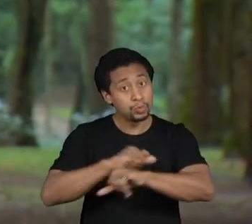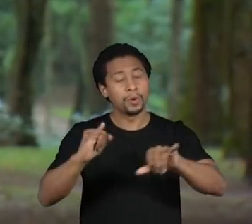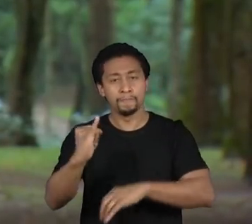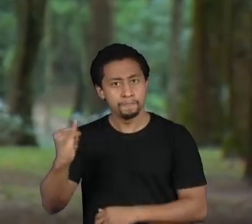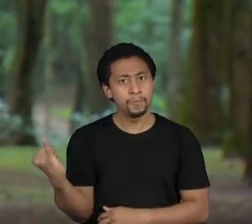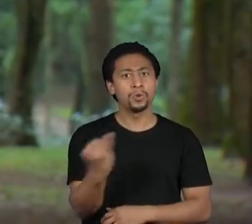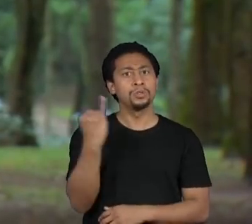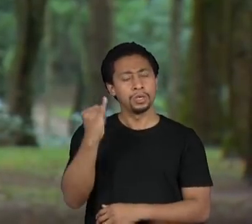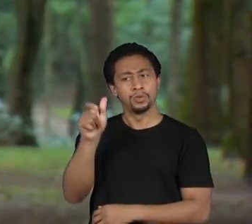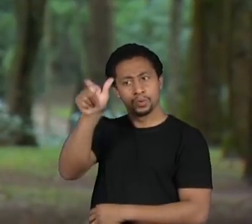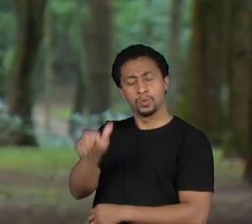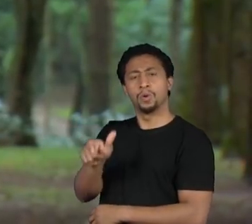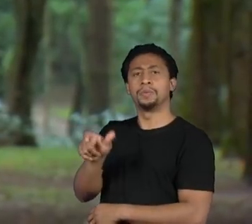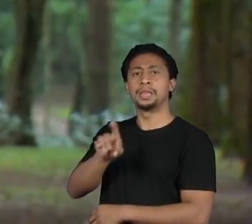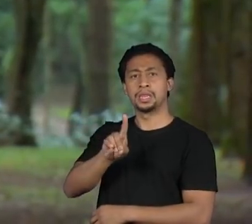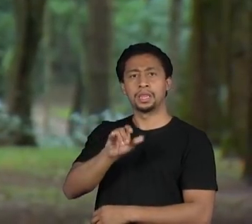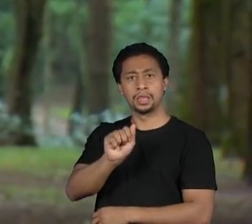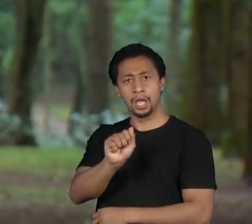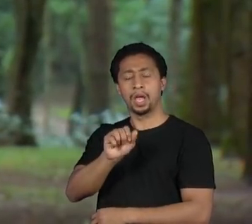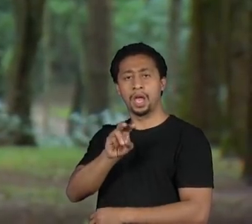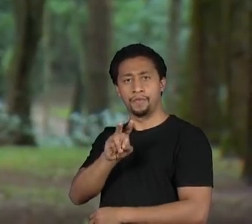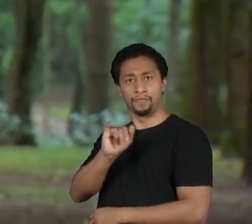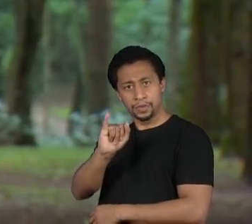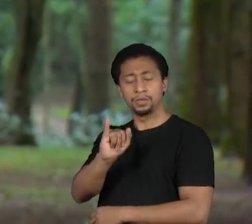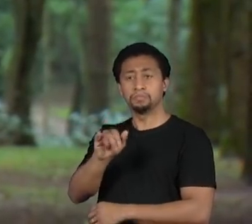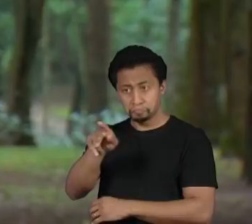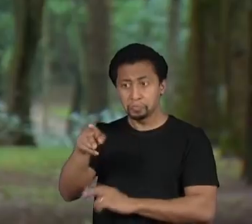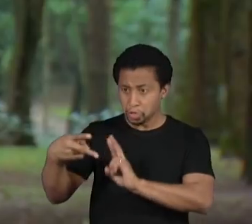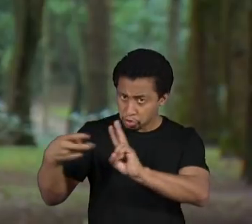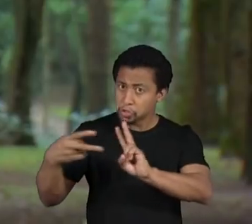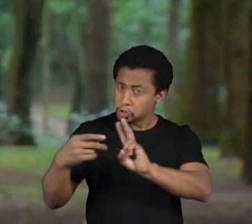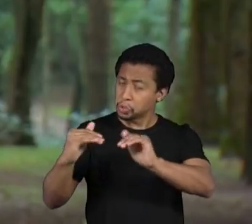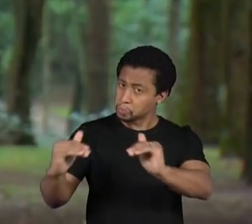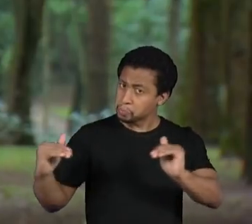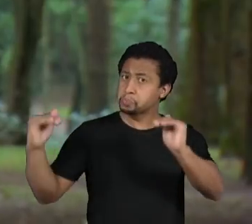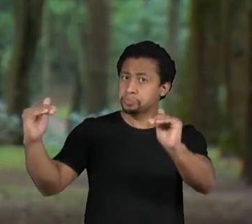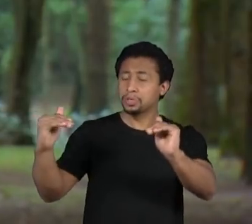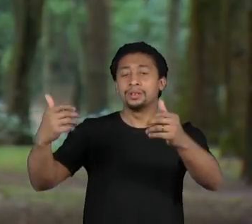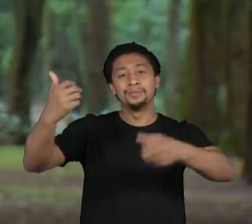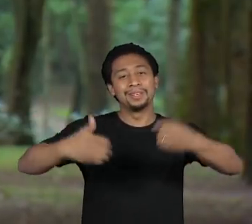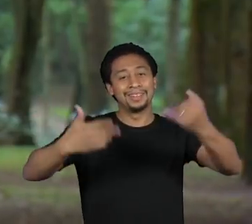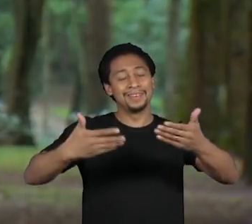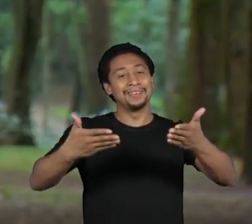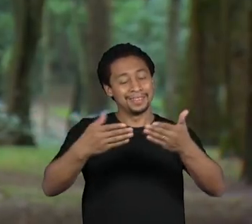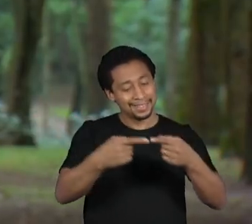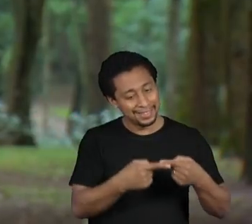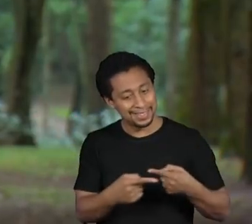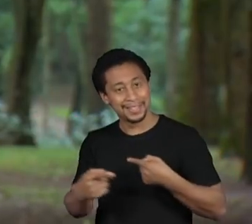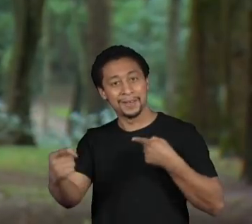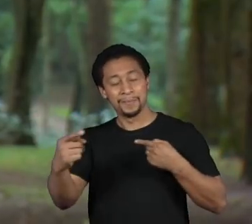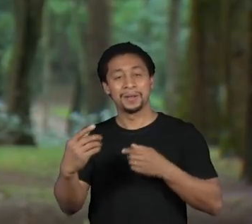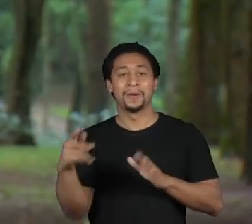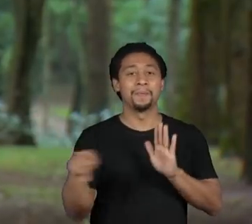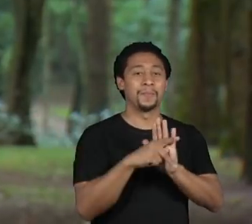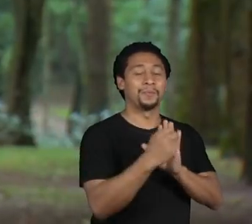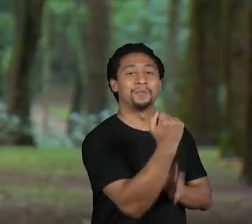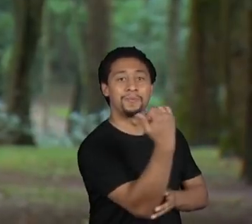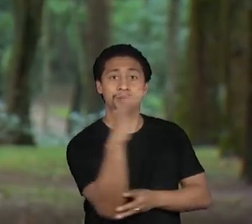xamã Davi Copenaua, o Repórter Eco de hoje, dedicado à Semana do Meio Ambiente, fica por